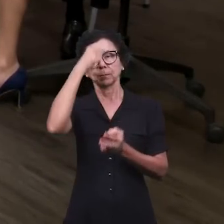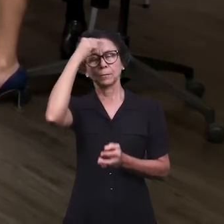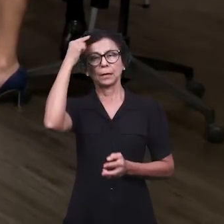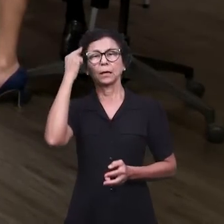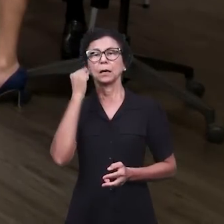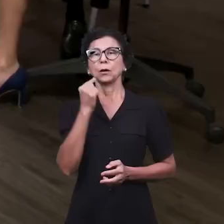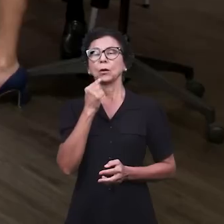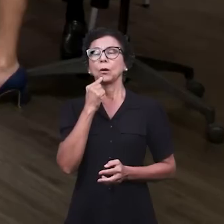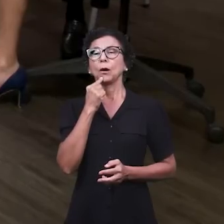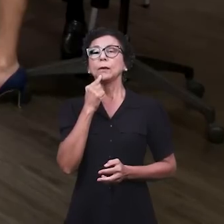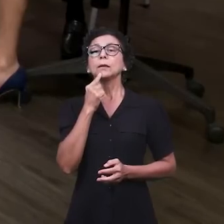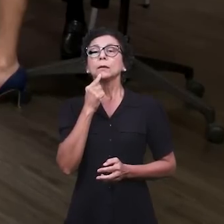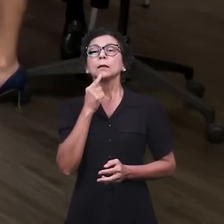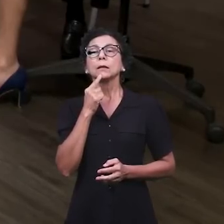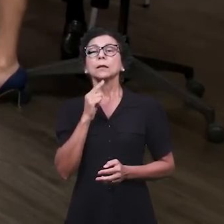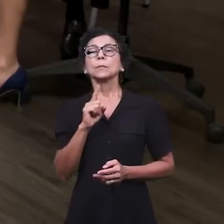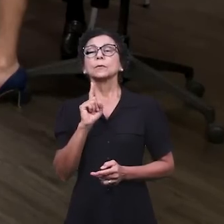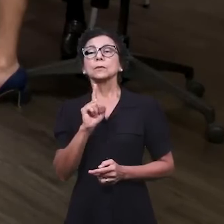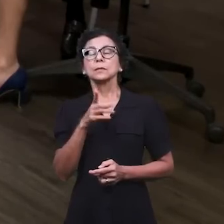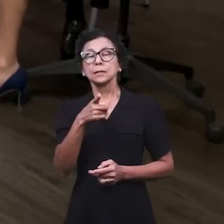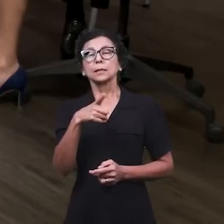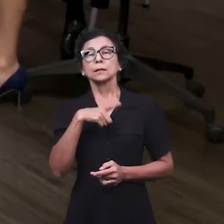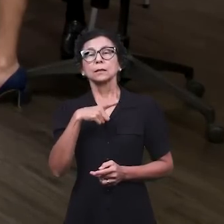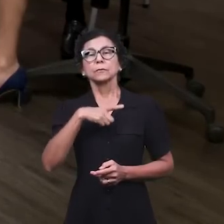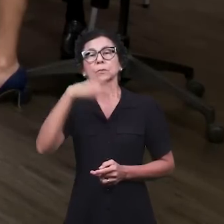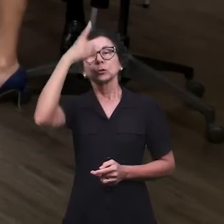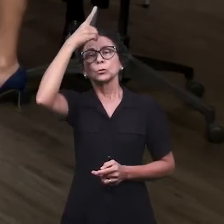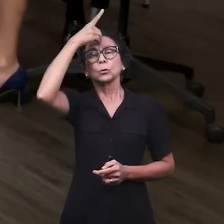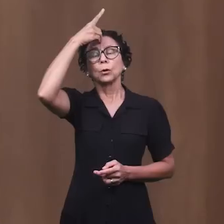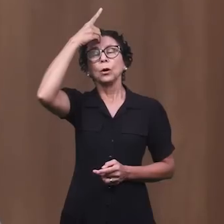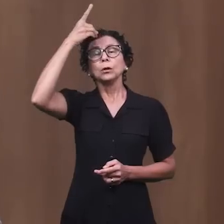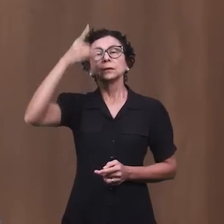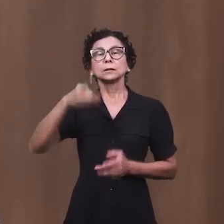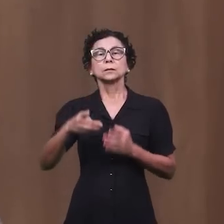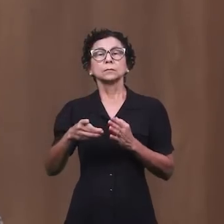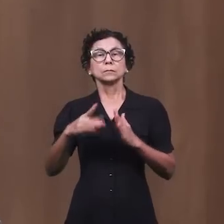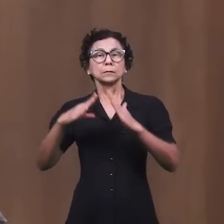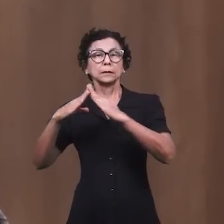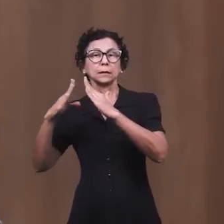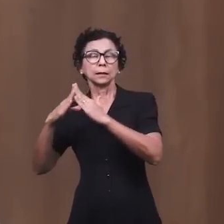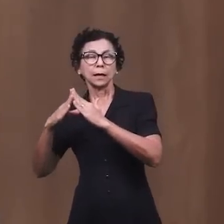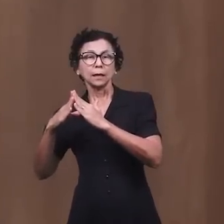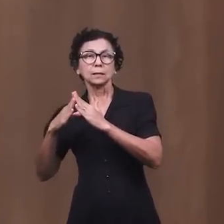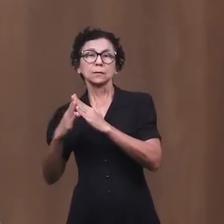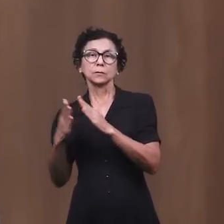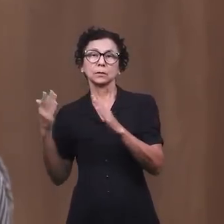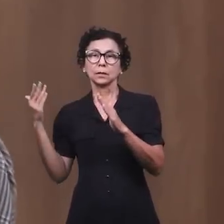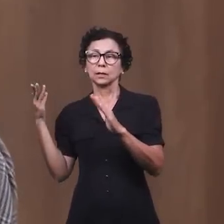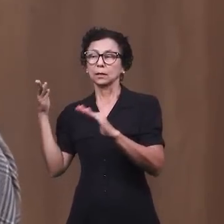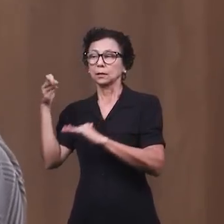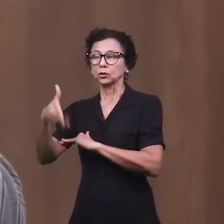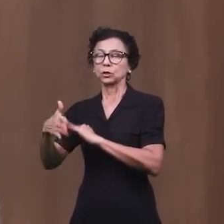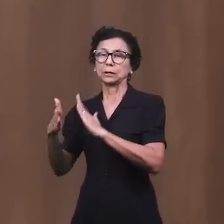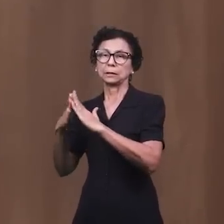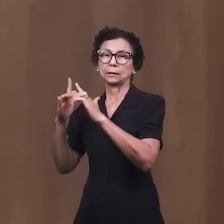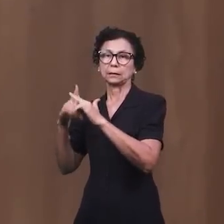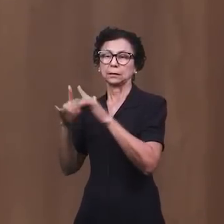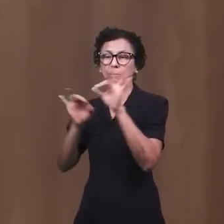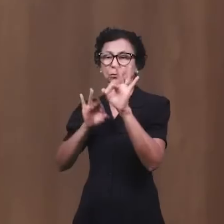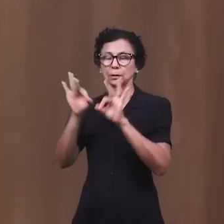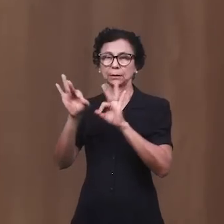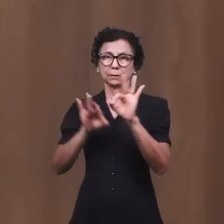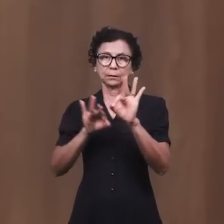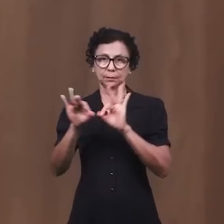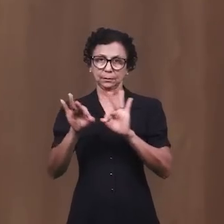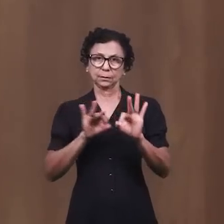em ordem os cultos que vocês tiverem em casa. Os dons que estiverem em casa. Você traz os dons, aquela